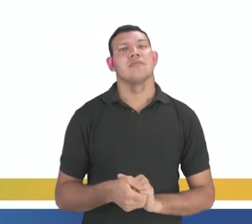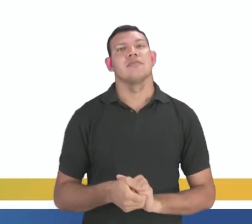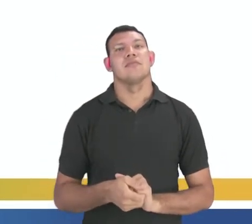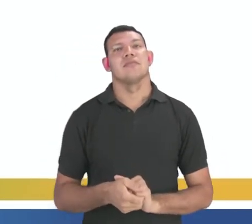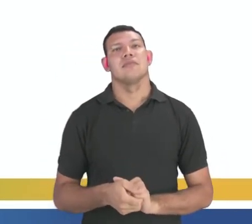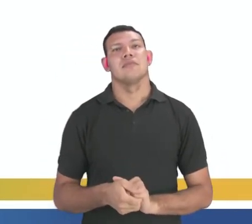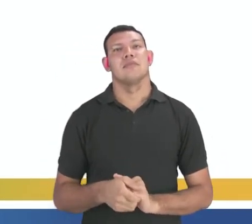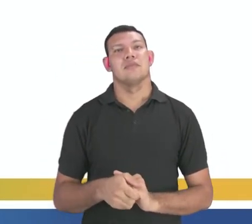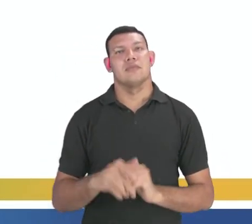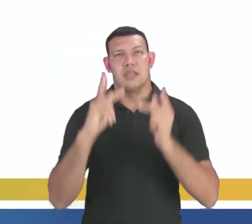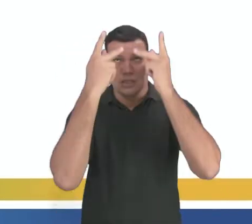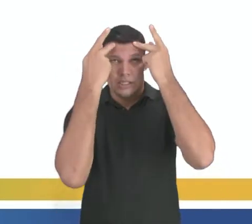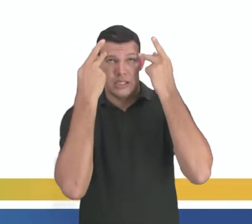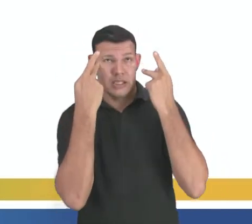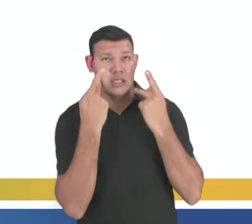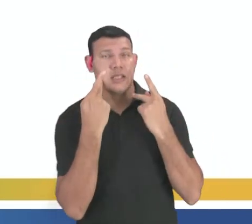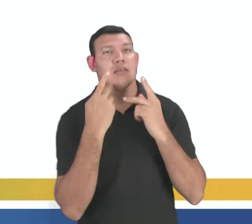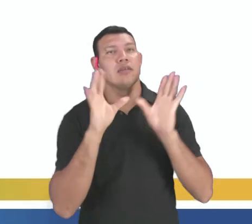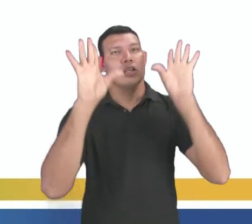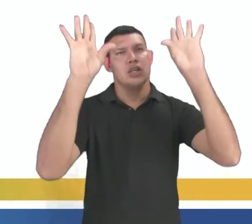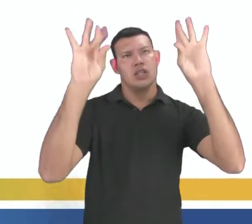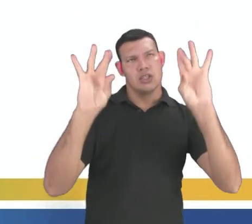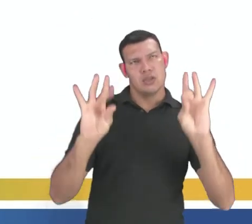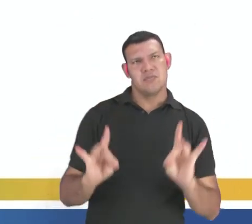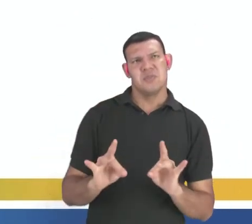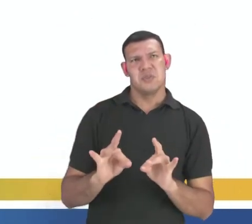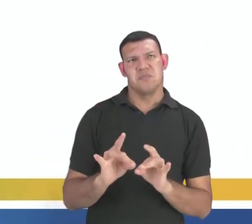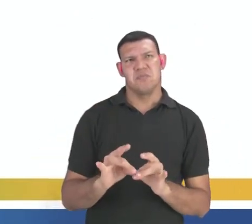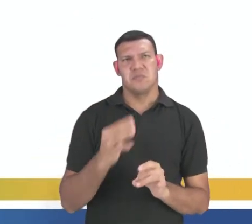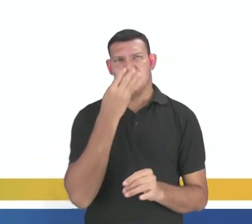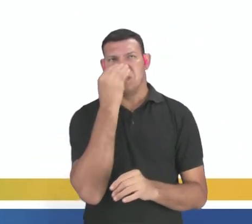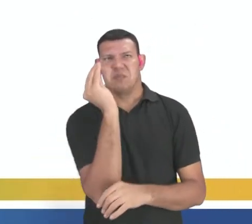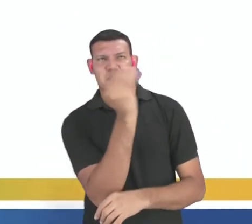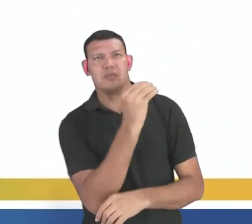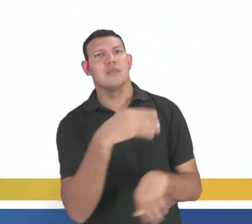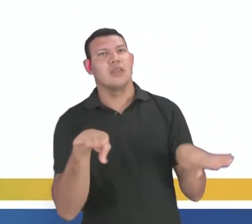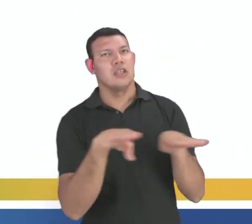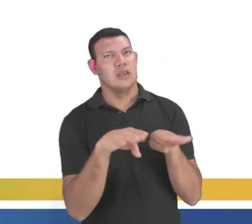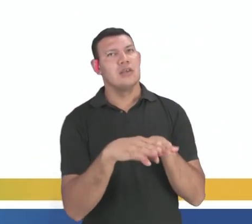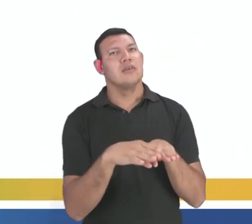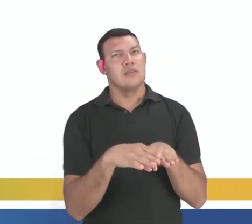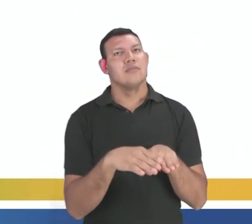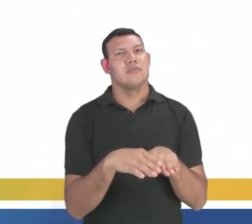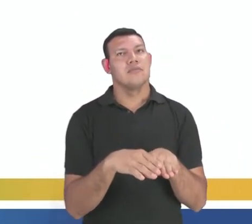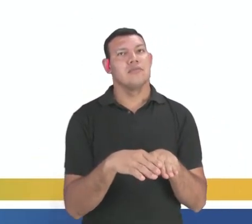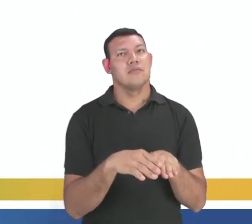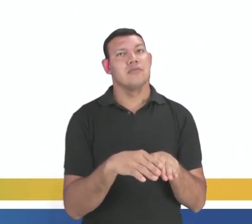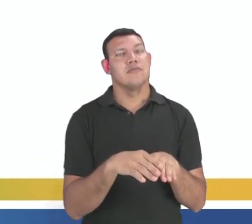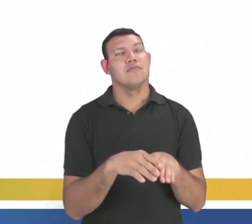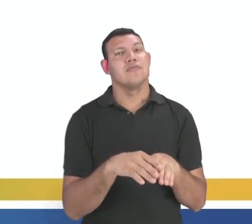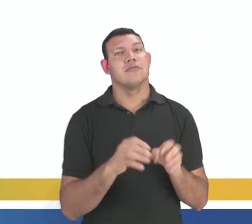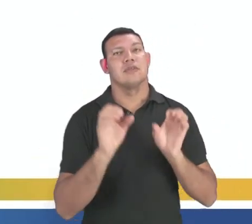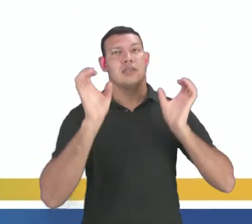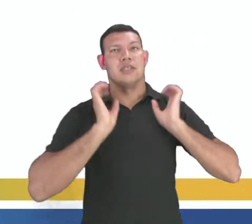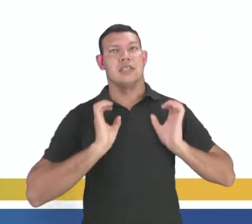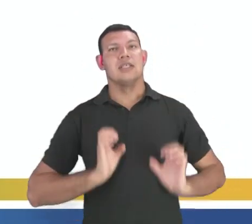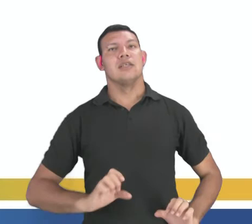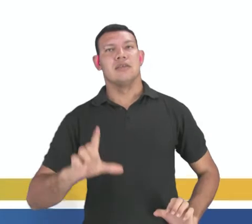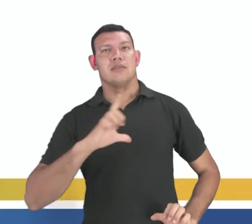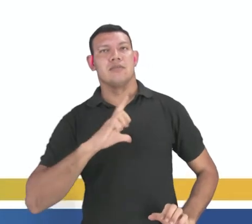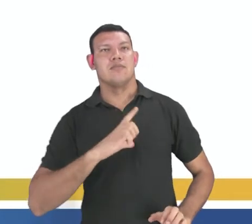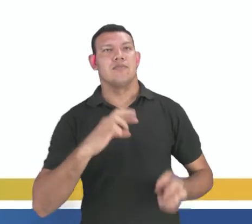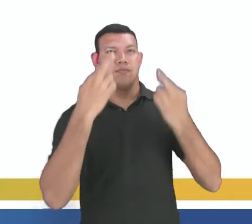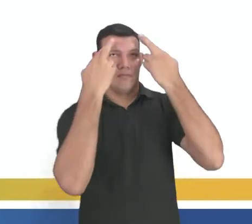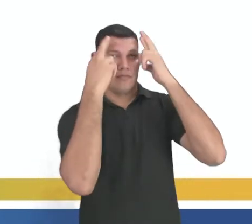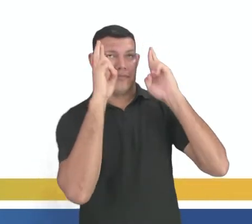parecem insignificantes, mas revelam estágios de cidadania. Respeitar o sinal vermelho no trânsito, não jogar papel na